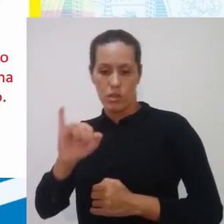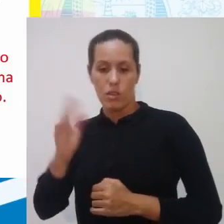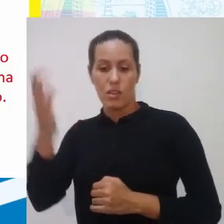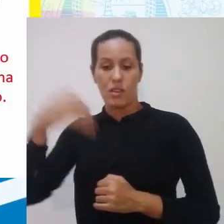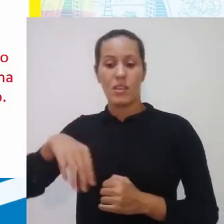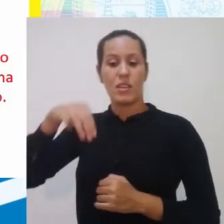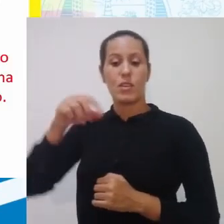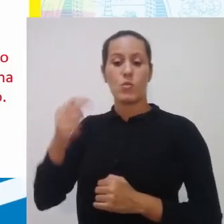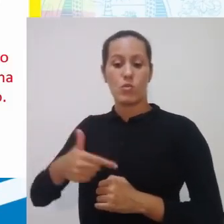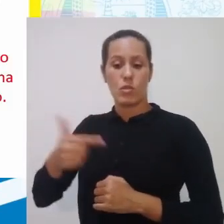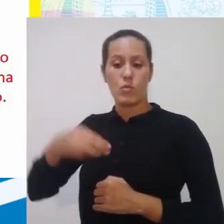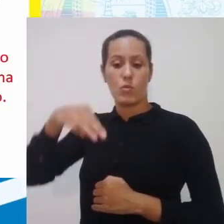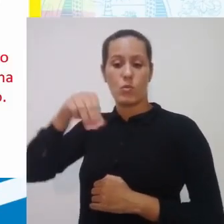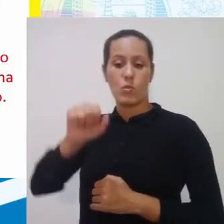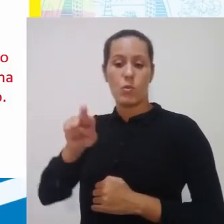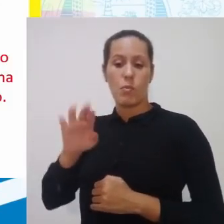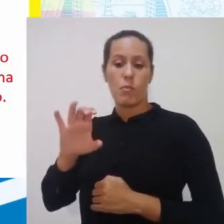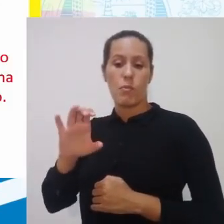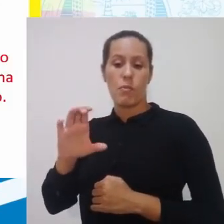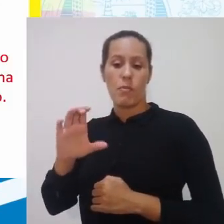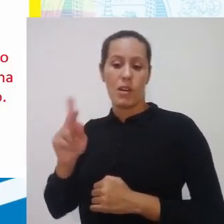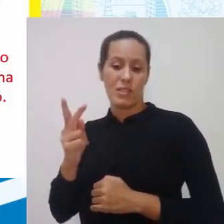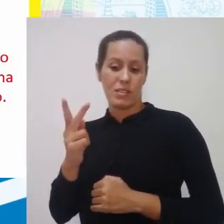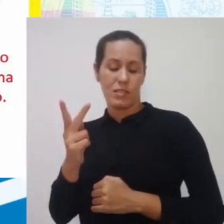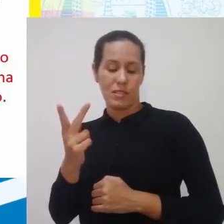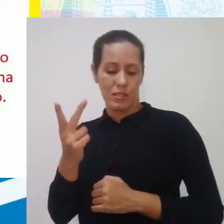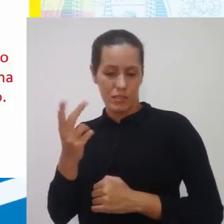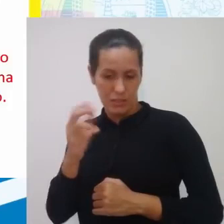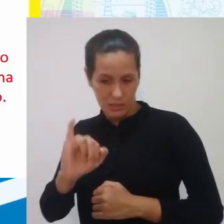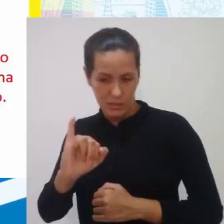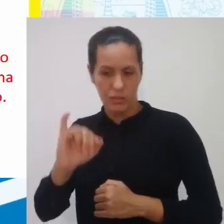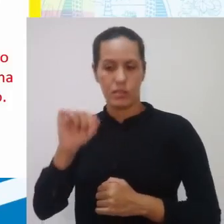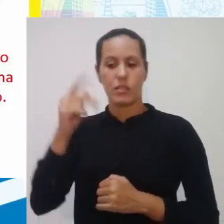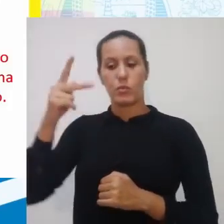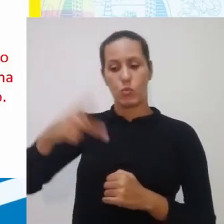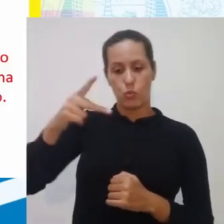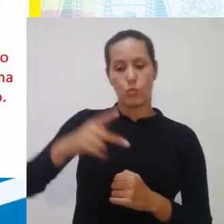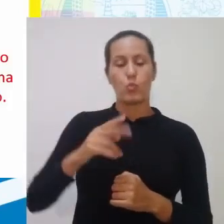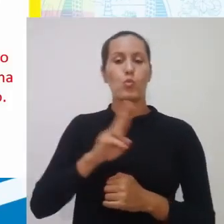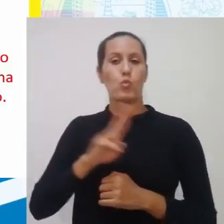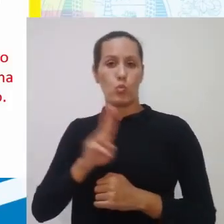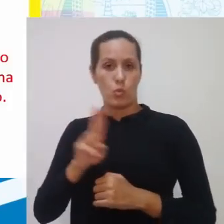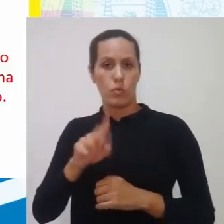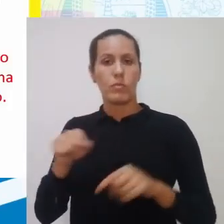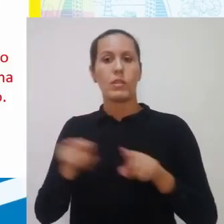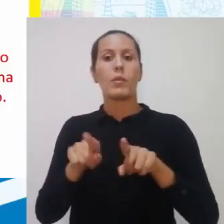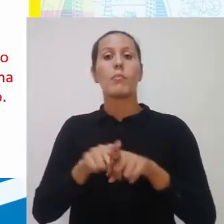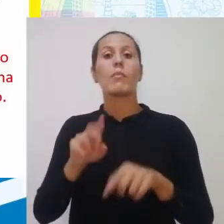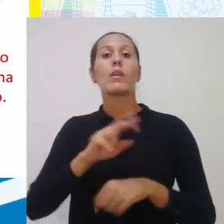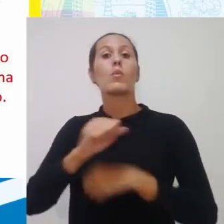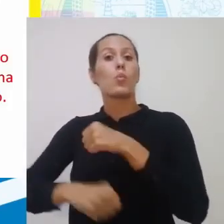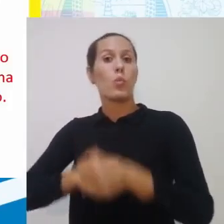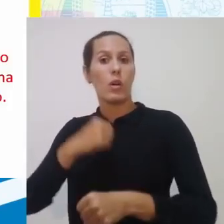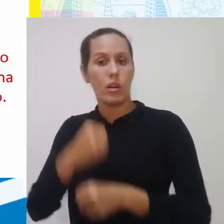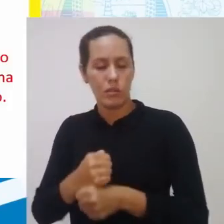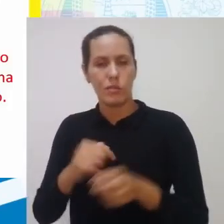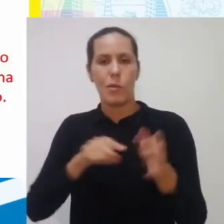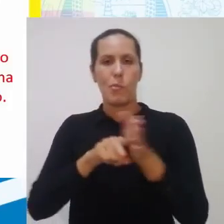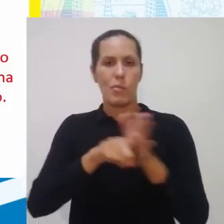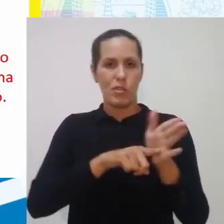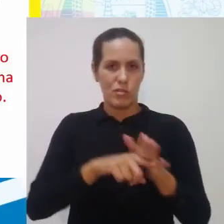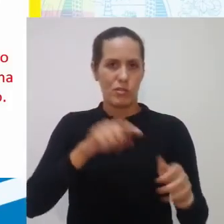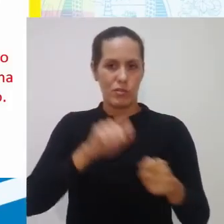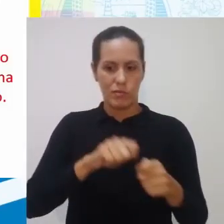segunda. E junto a esse sobrenome dos cientistas, a gente também tem o ano das